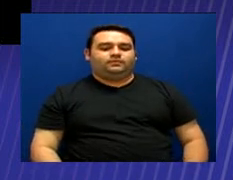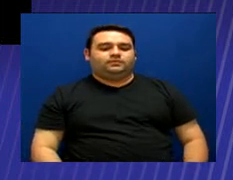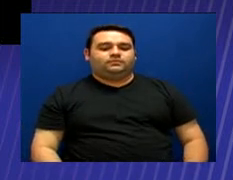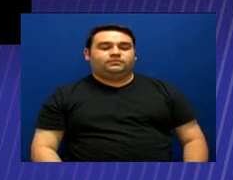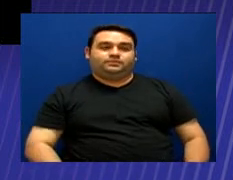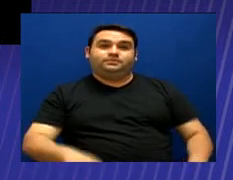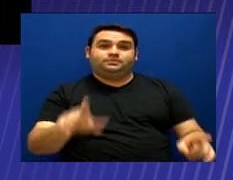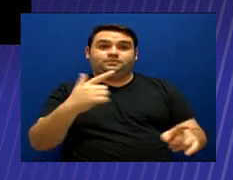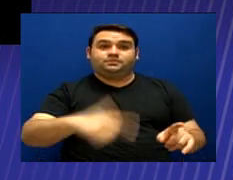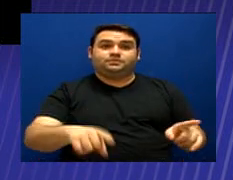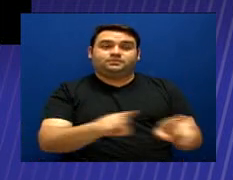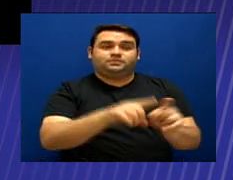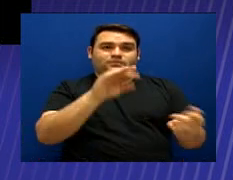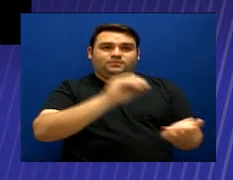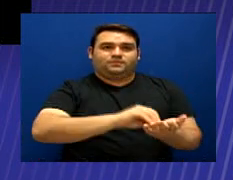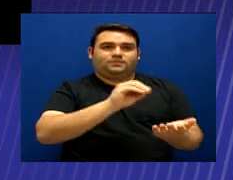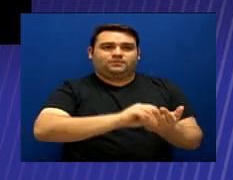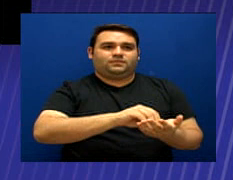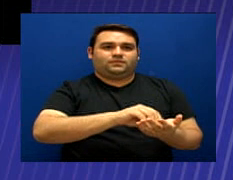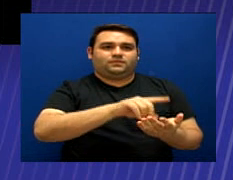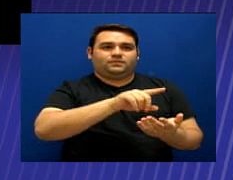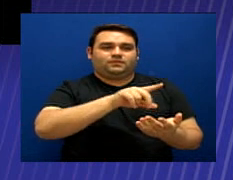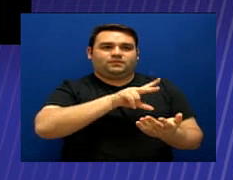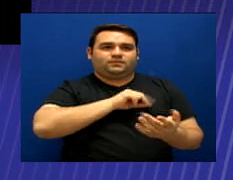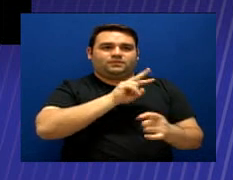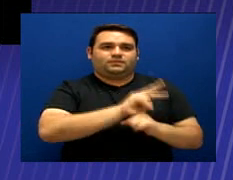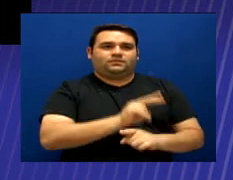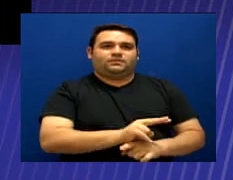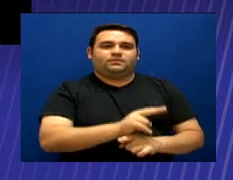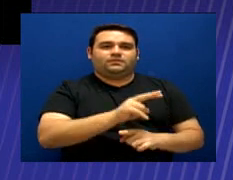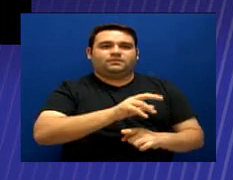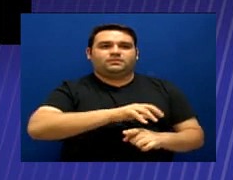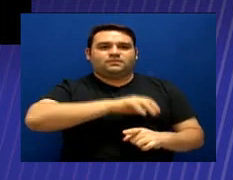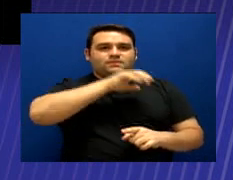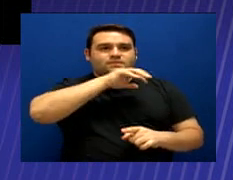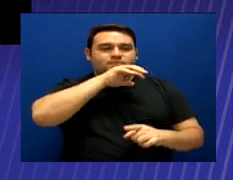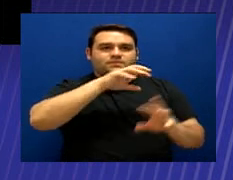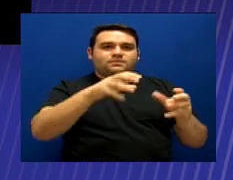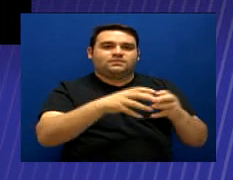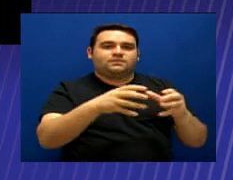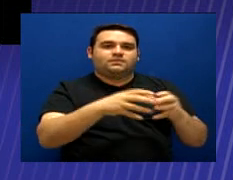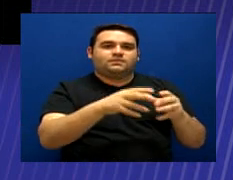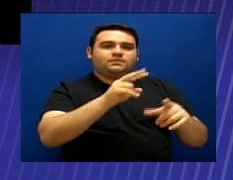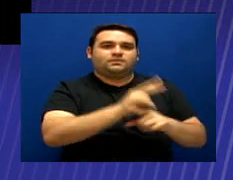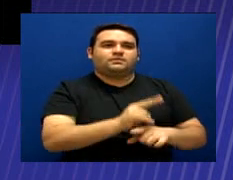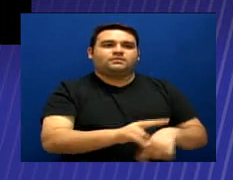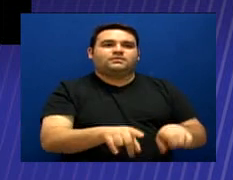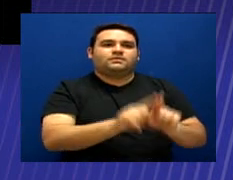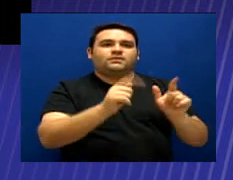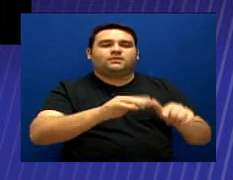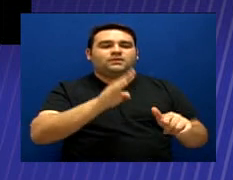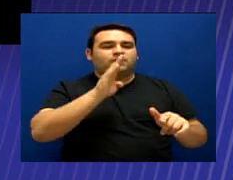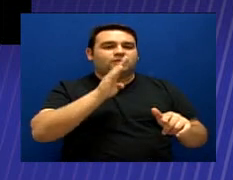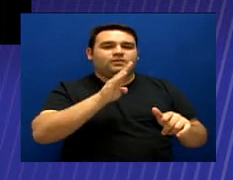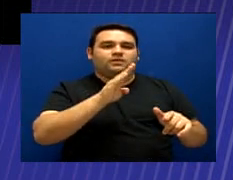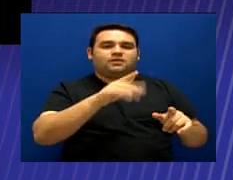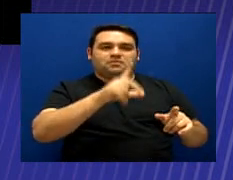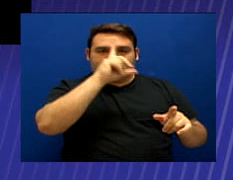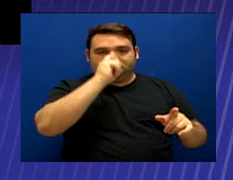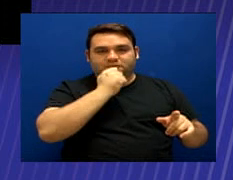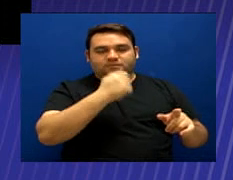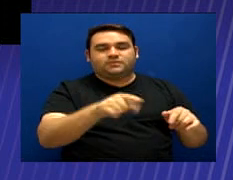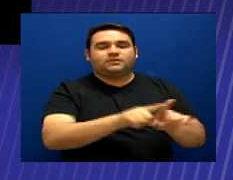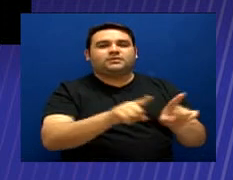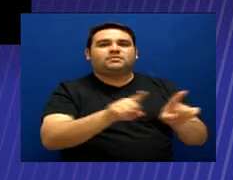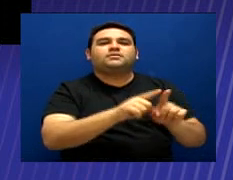Há também uma deficiência na fiscalização de pet shops, casas de agropecuária, abates clandestinos e canis. Isso